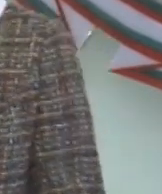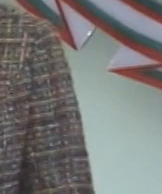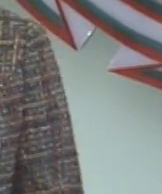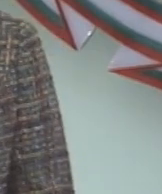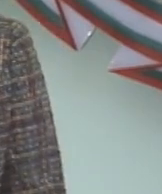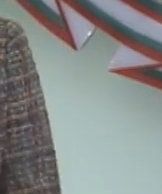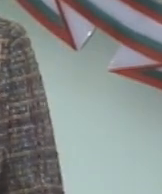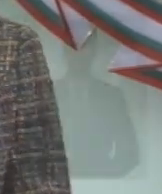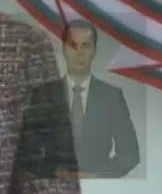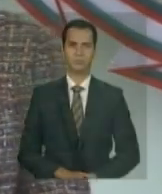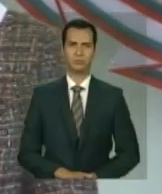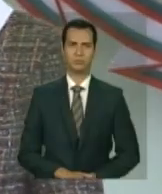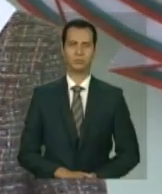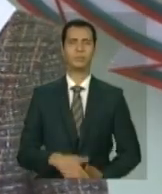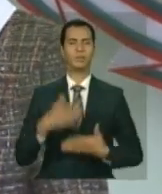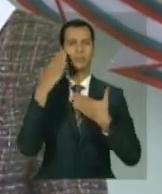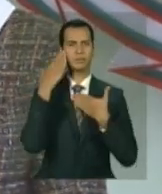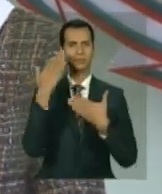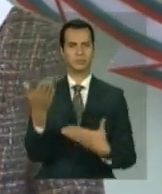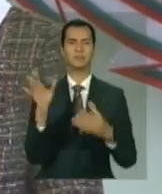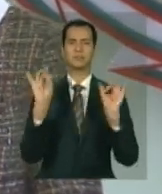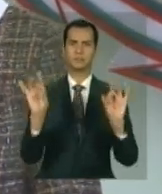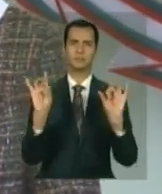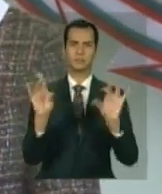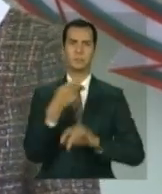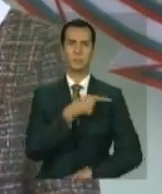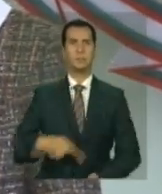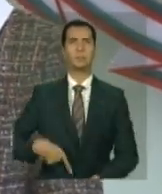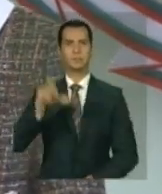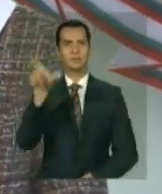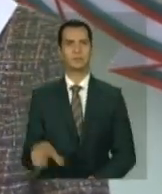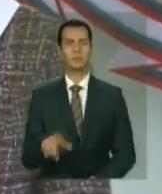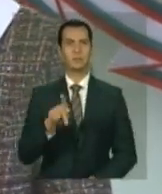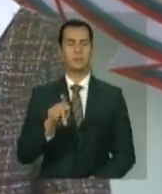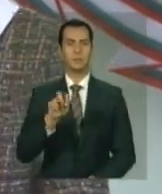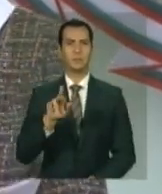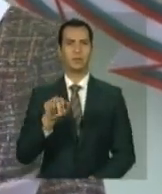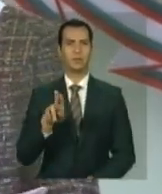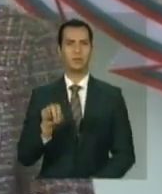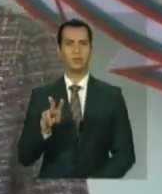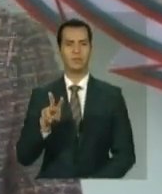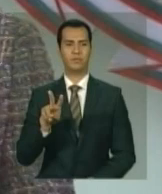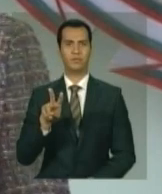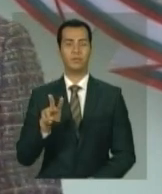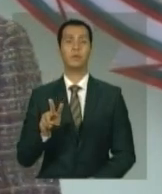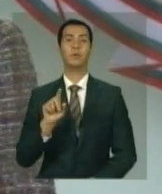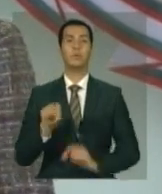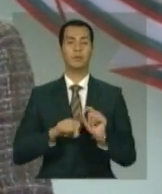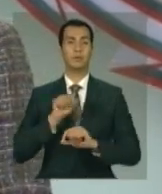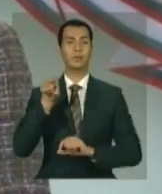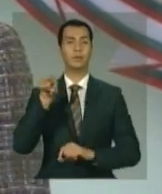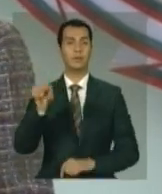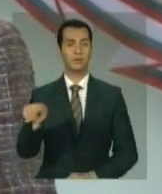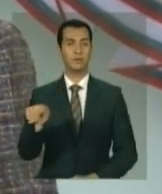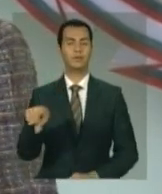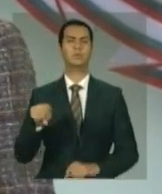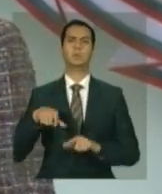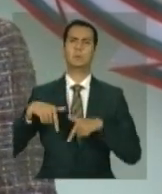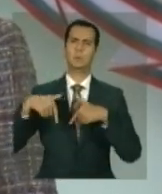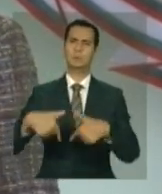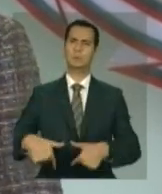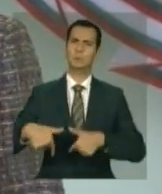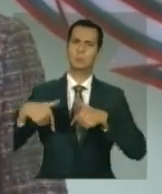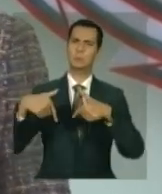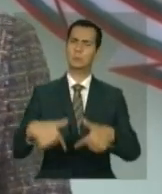Agradeço muito especialmente ao presidente Parvanov, que se desdobrou em